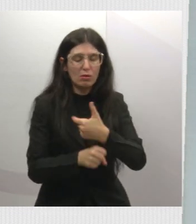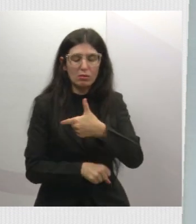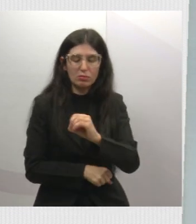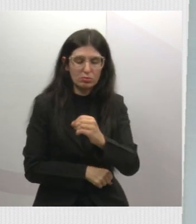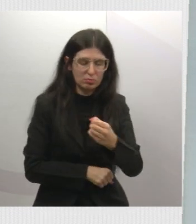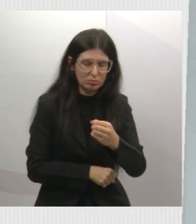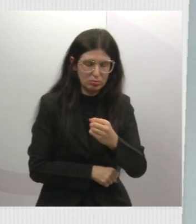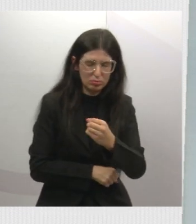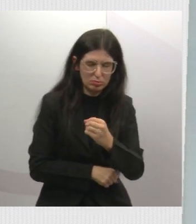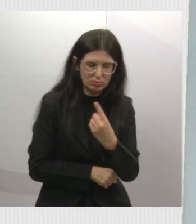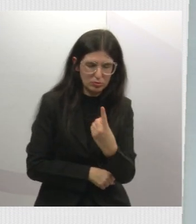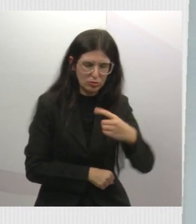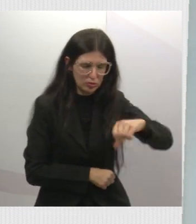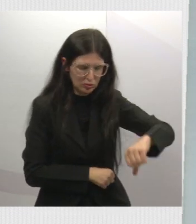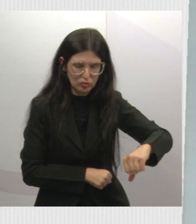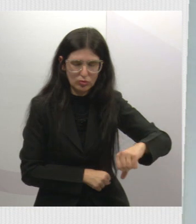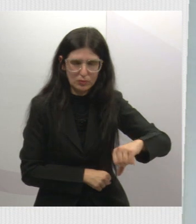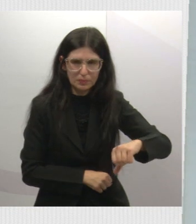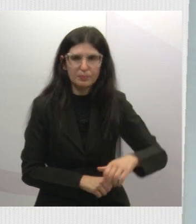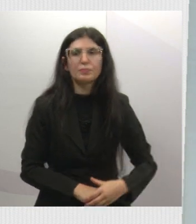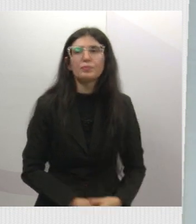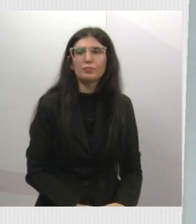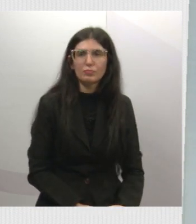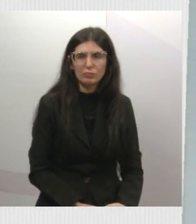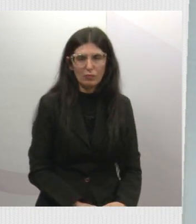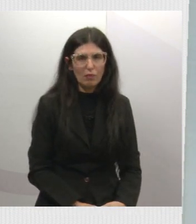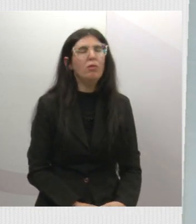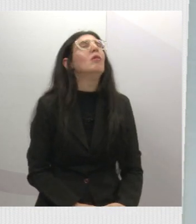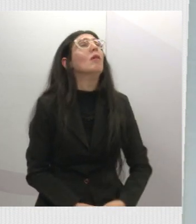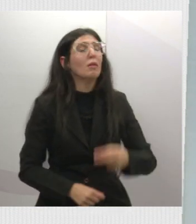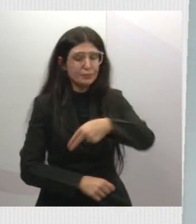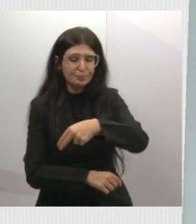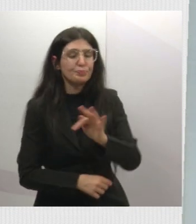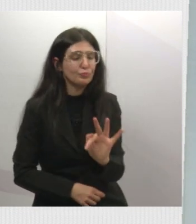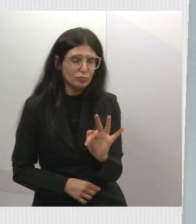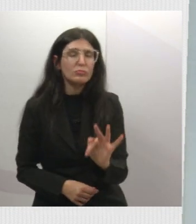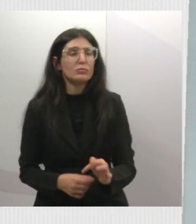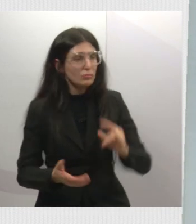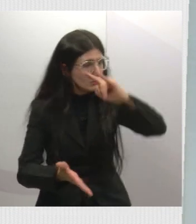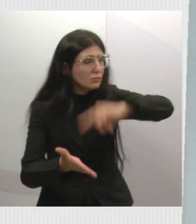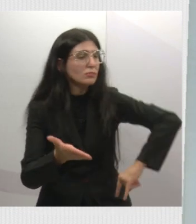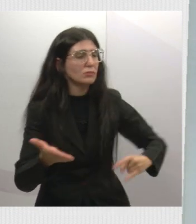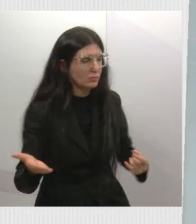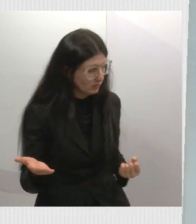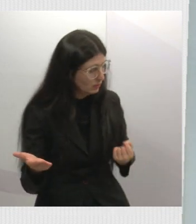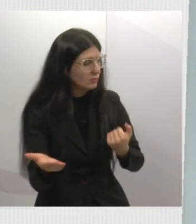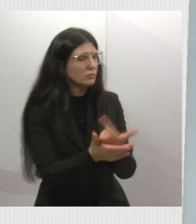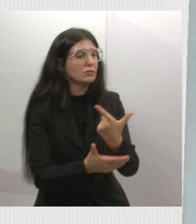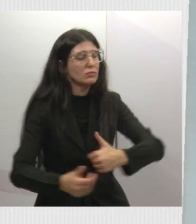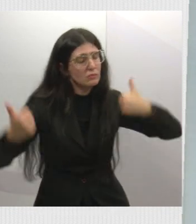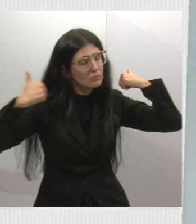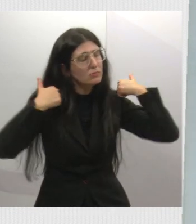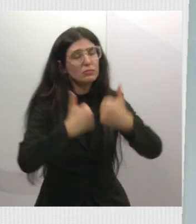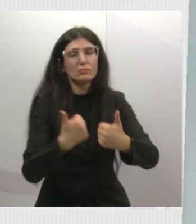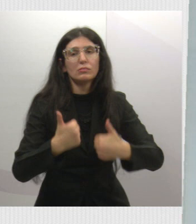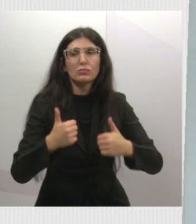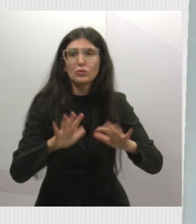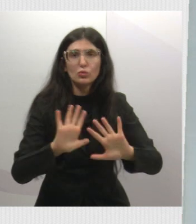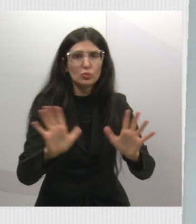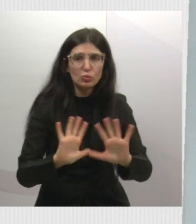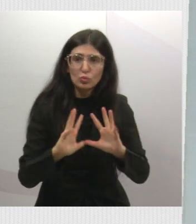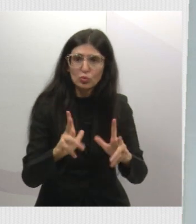2019 com as devidas notas fiscais que o vencimento